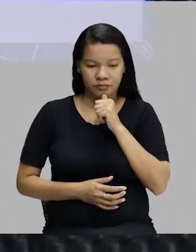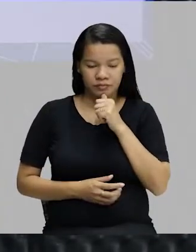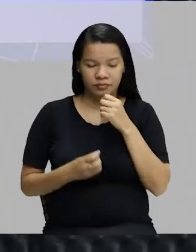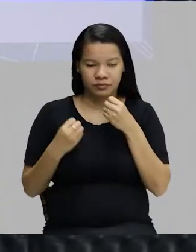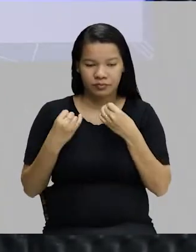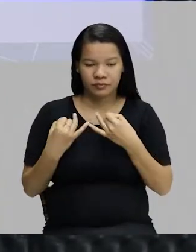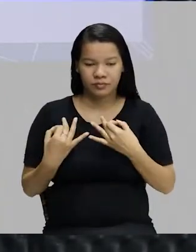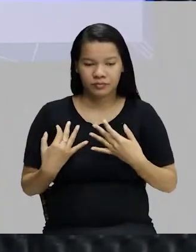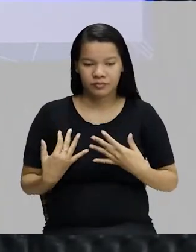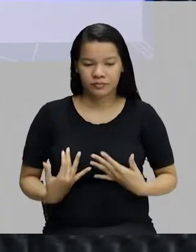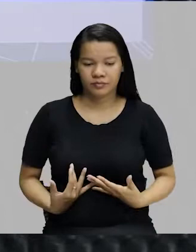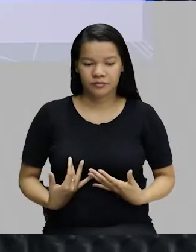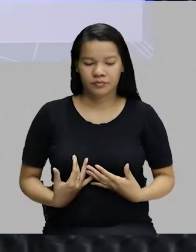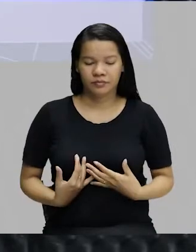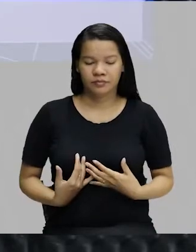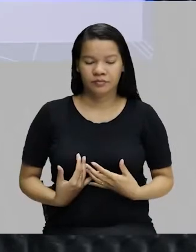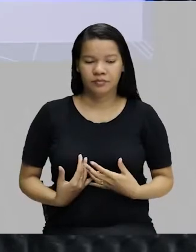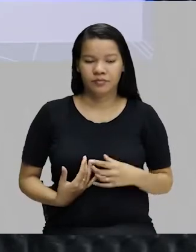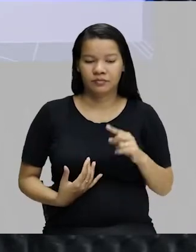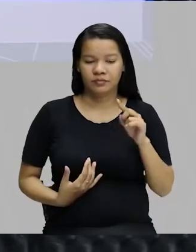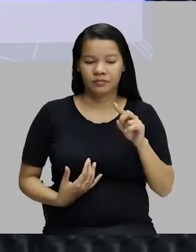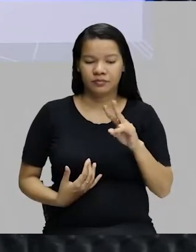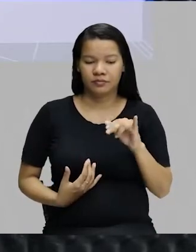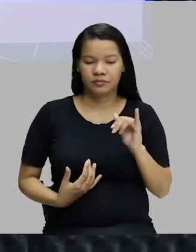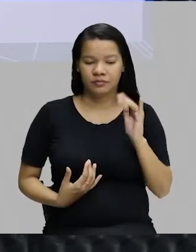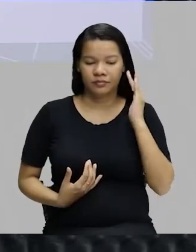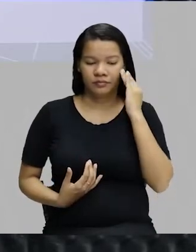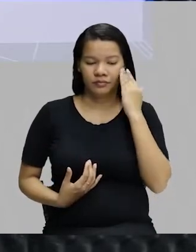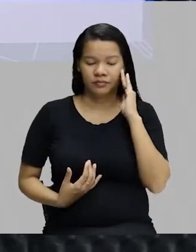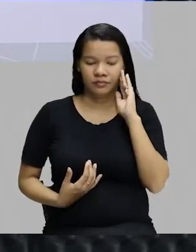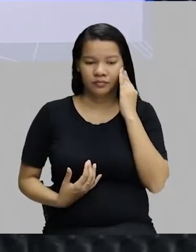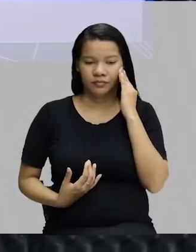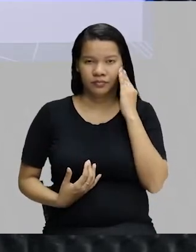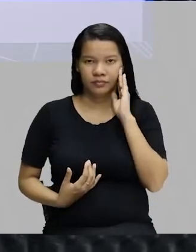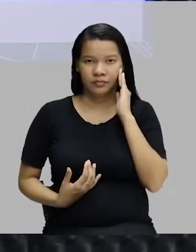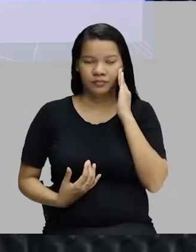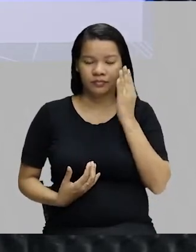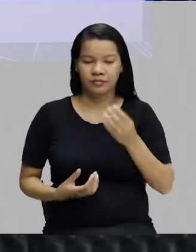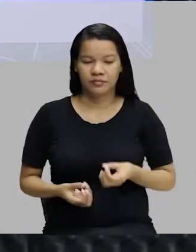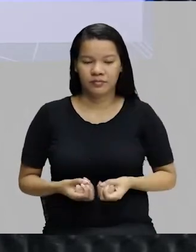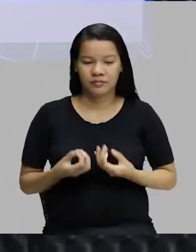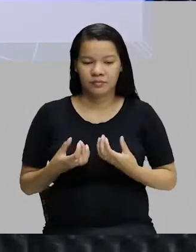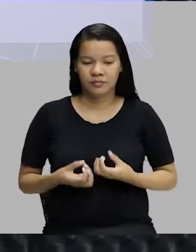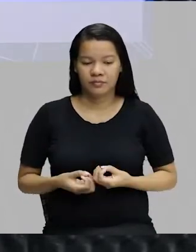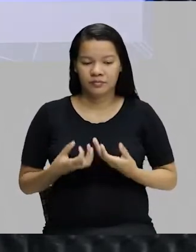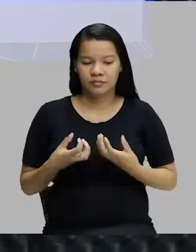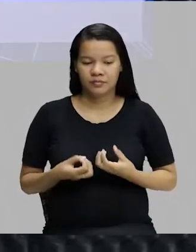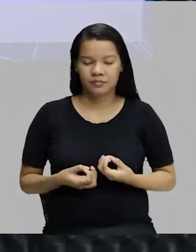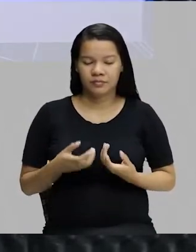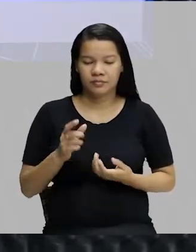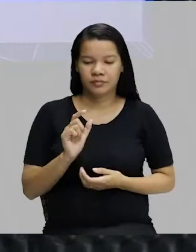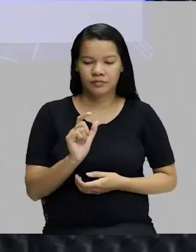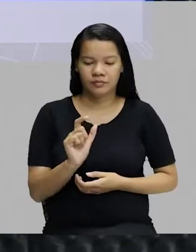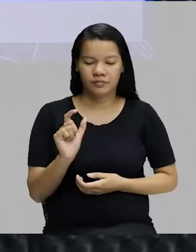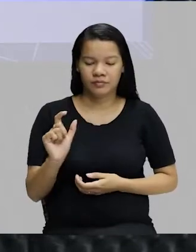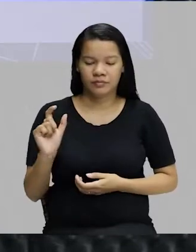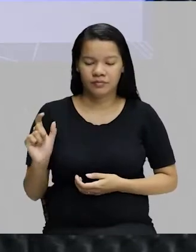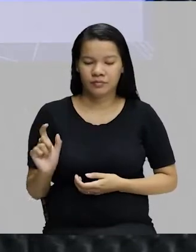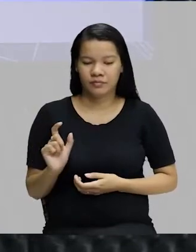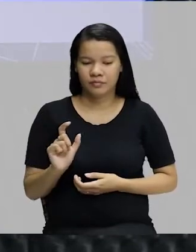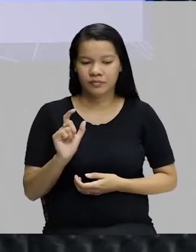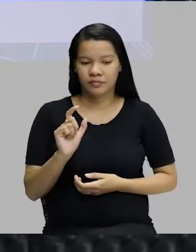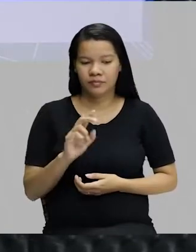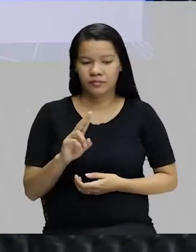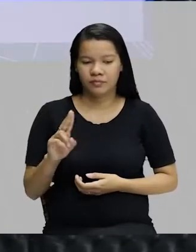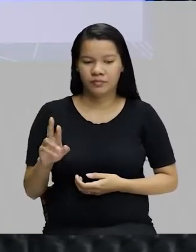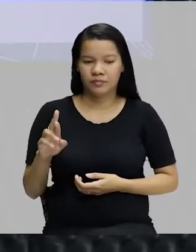direitinho, de forma que você vai compreender essas emissões de partículas, isto é, a